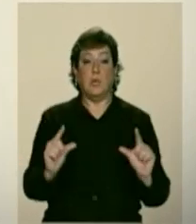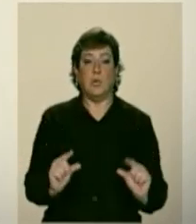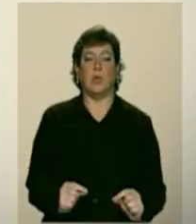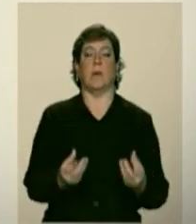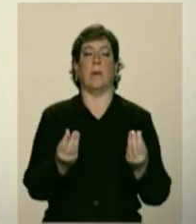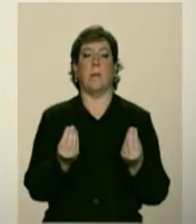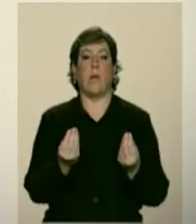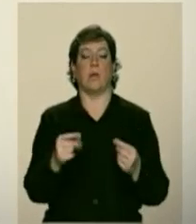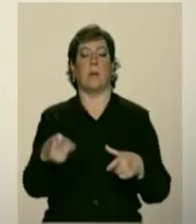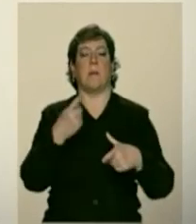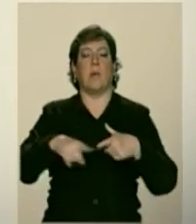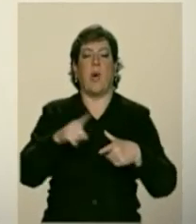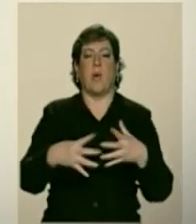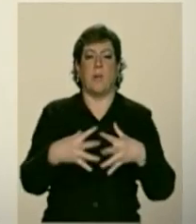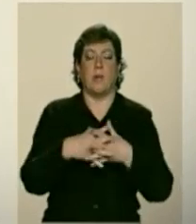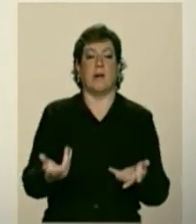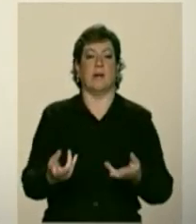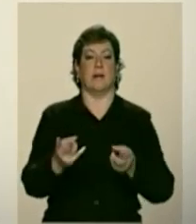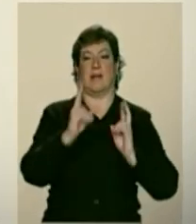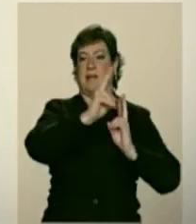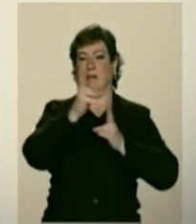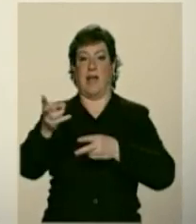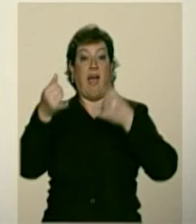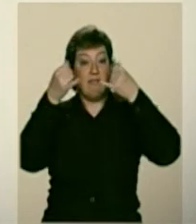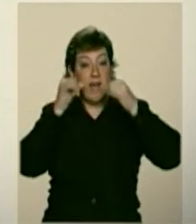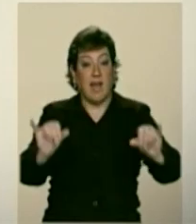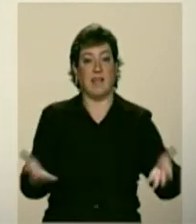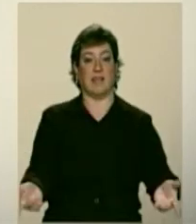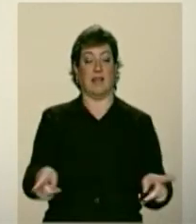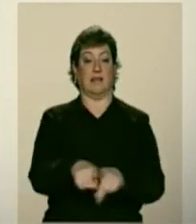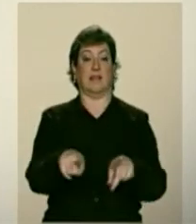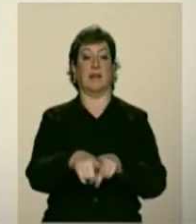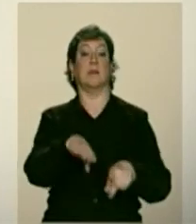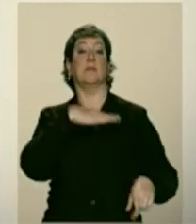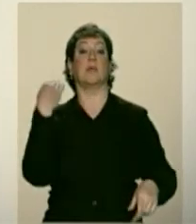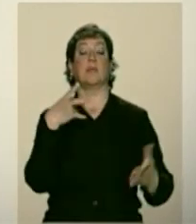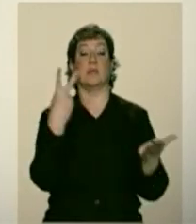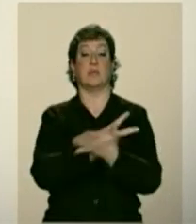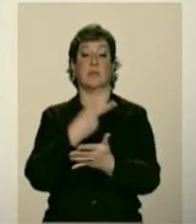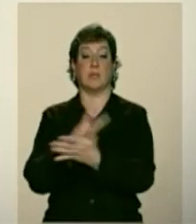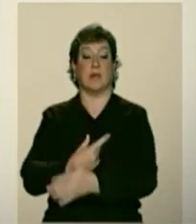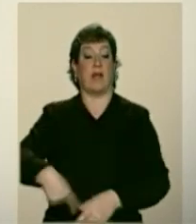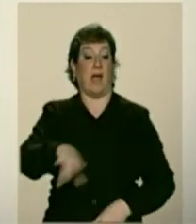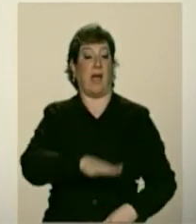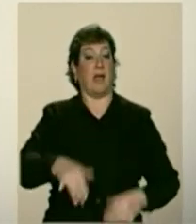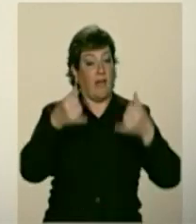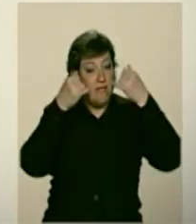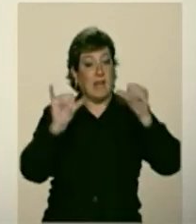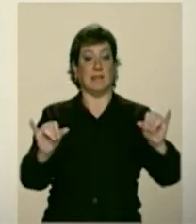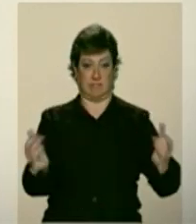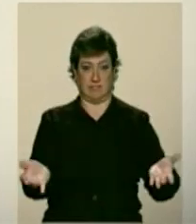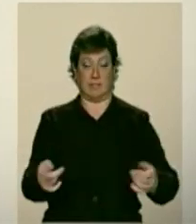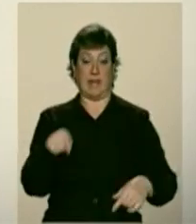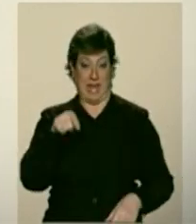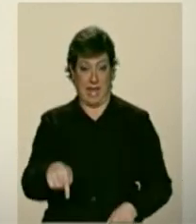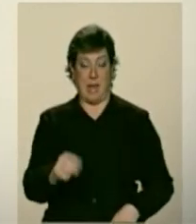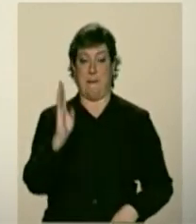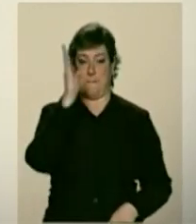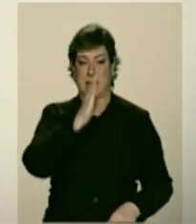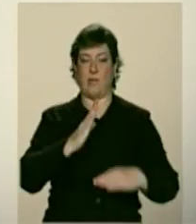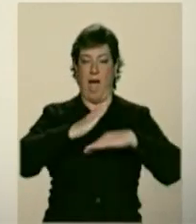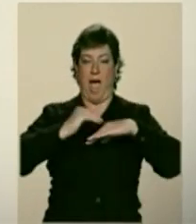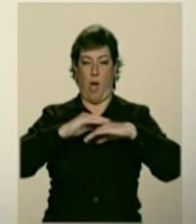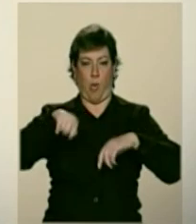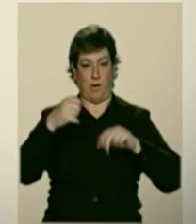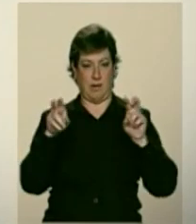a necessidade de internação e até mesmo a mortalidade dessas crianças. Com o Brasil Carinhoso, as mães